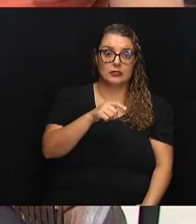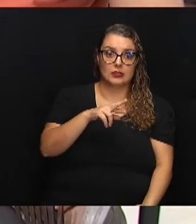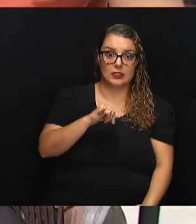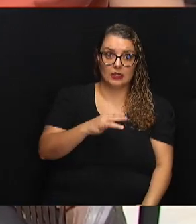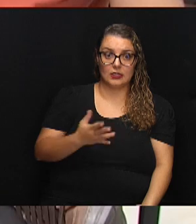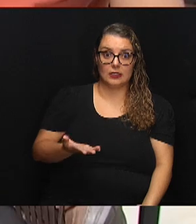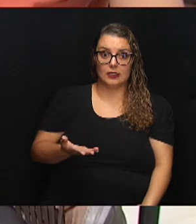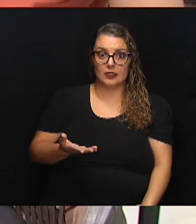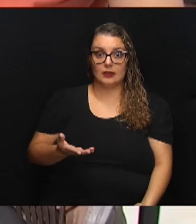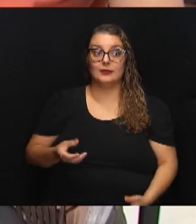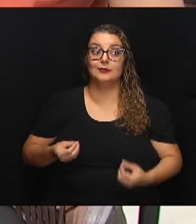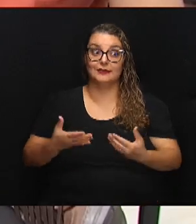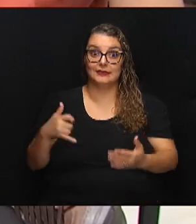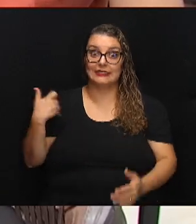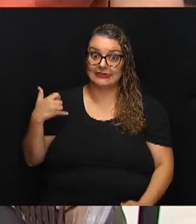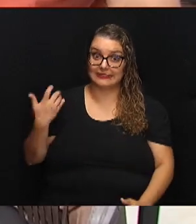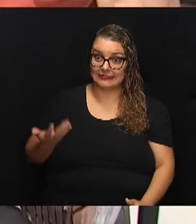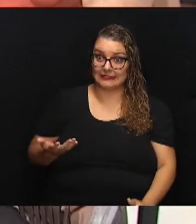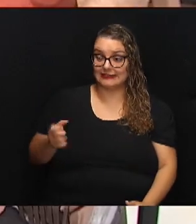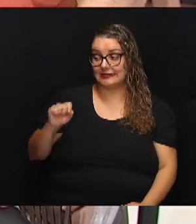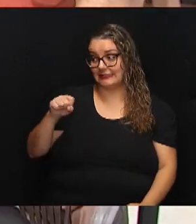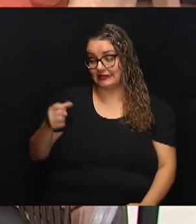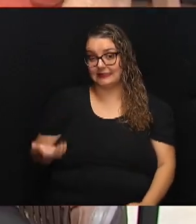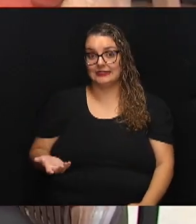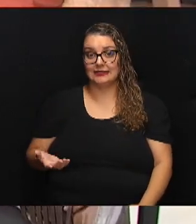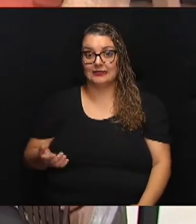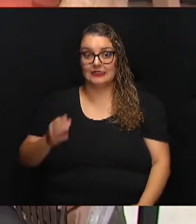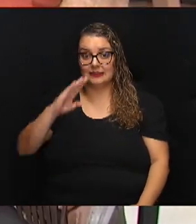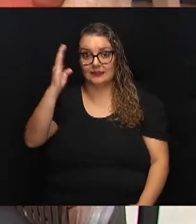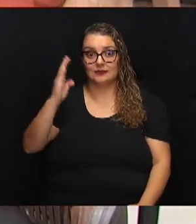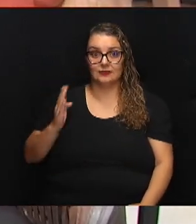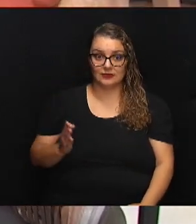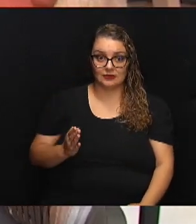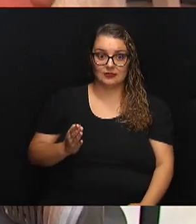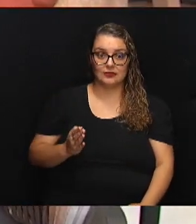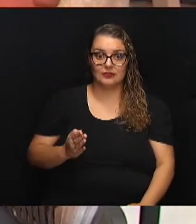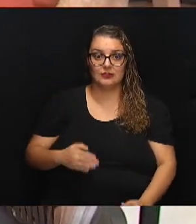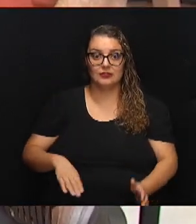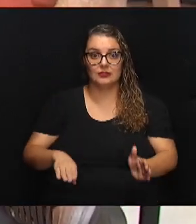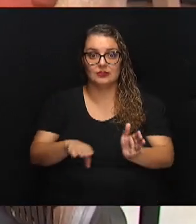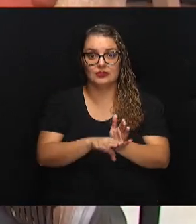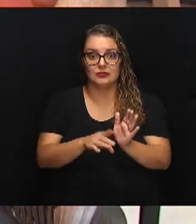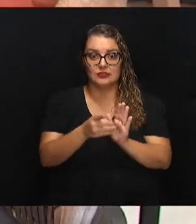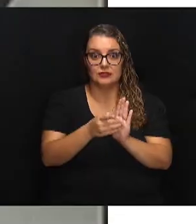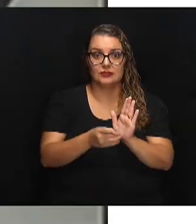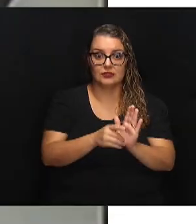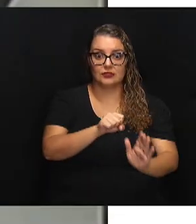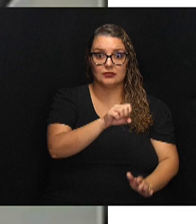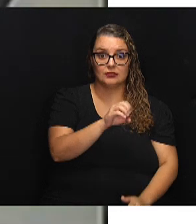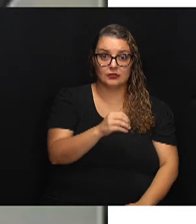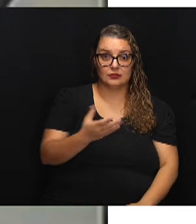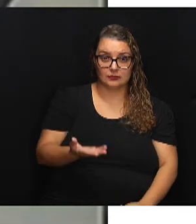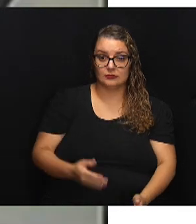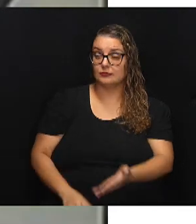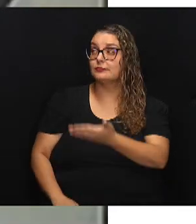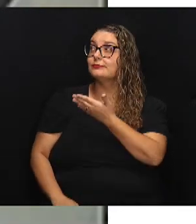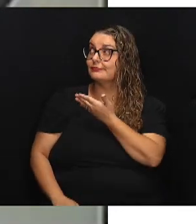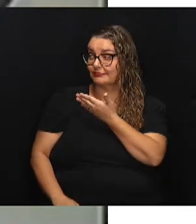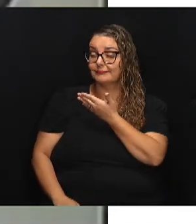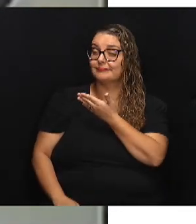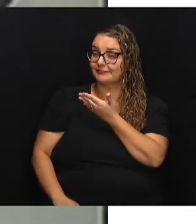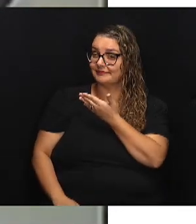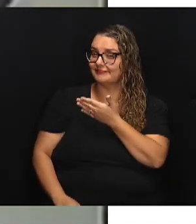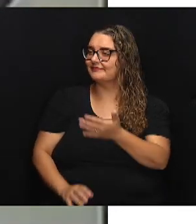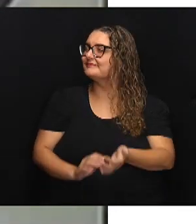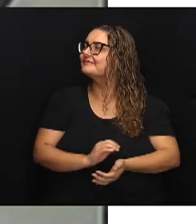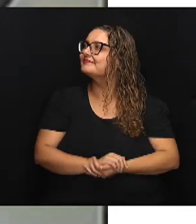entregando a idade aqui. No Brasil chegou já quase na década de 80, né? The Atari 2600.